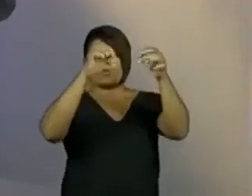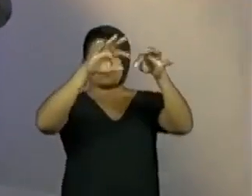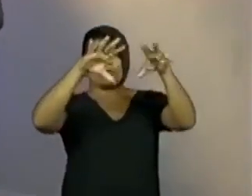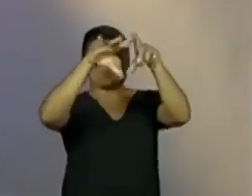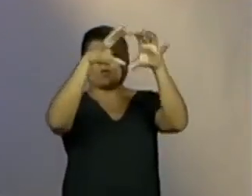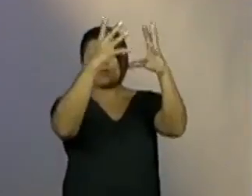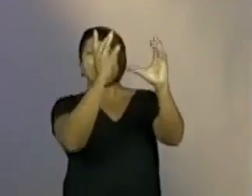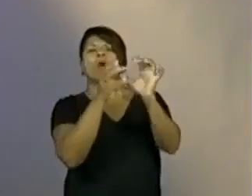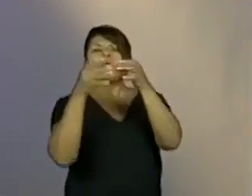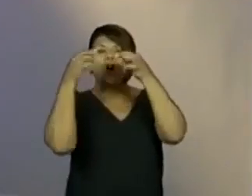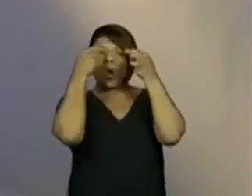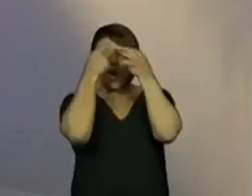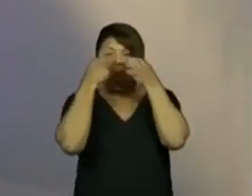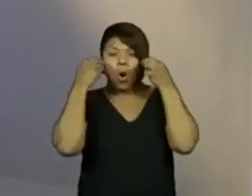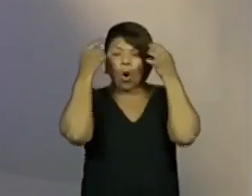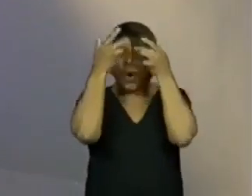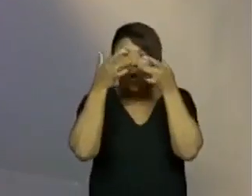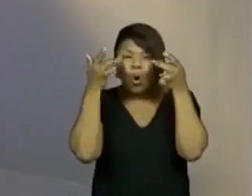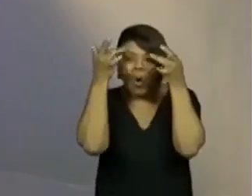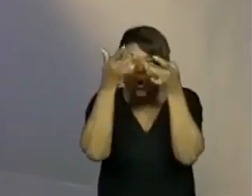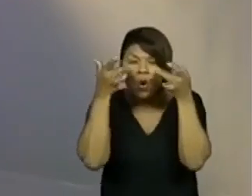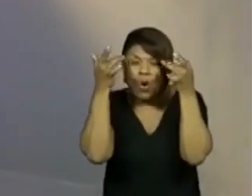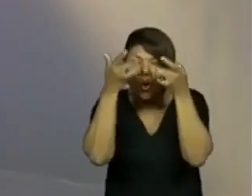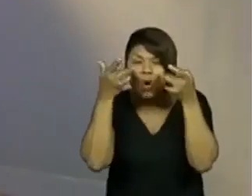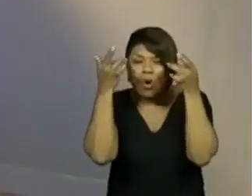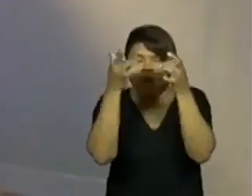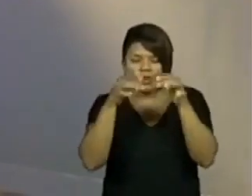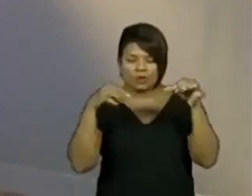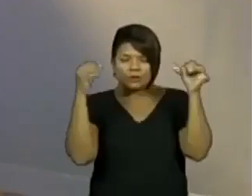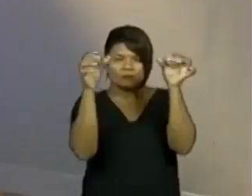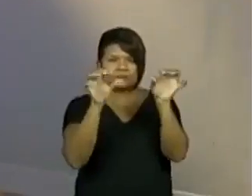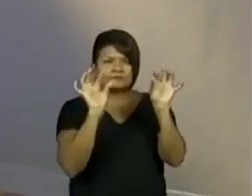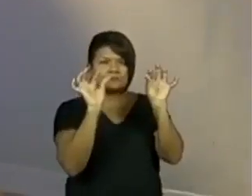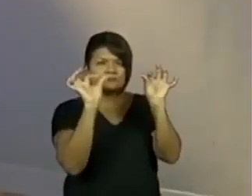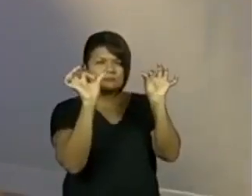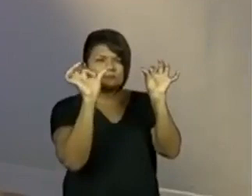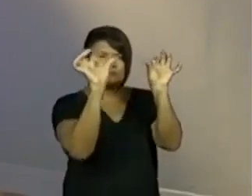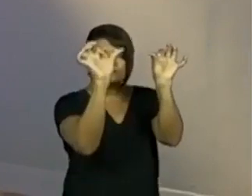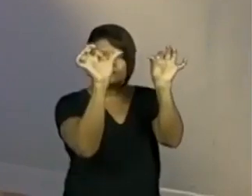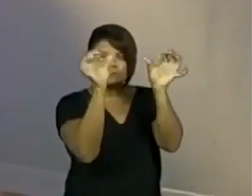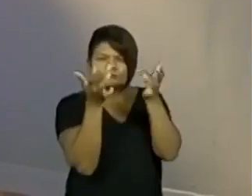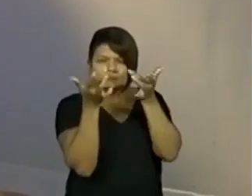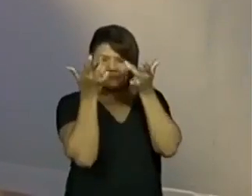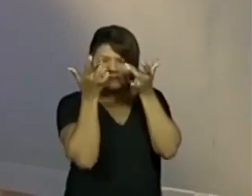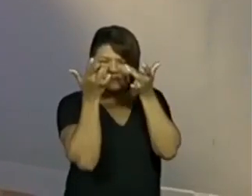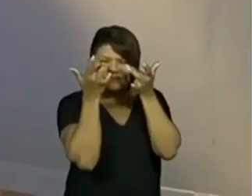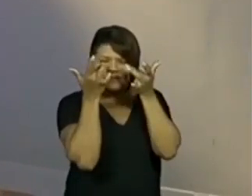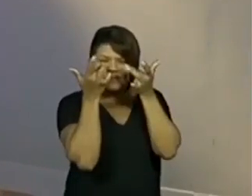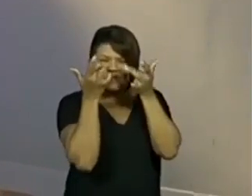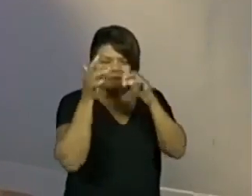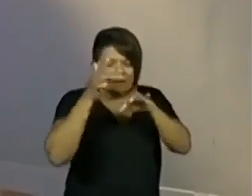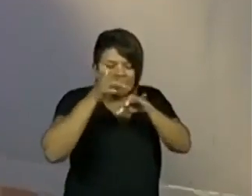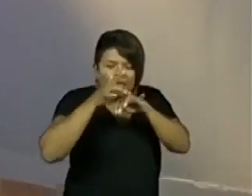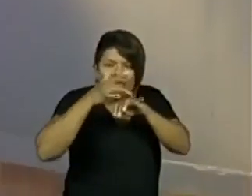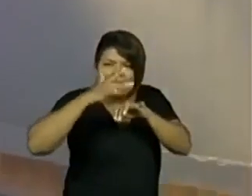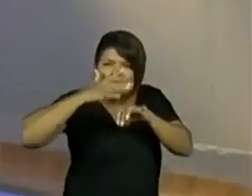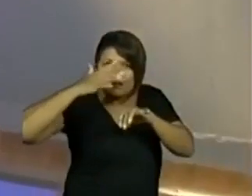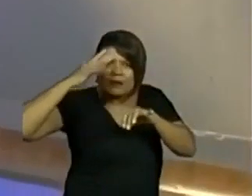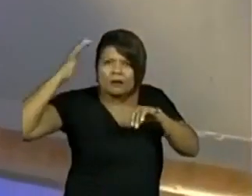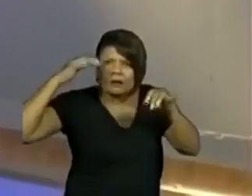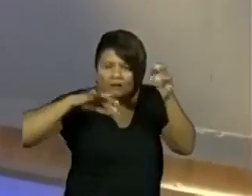No lugar dos olhos, colocou 2 cristais da terra e